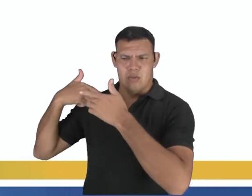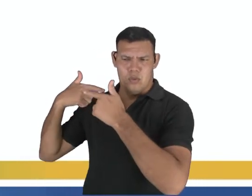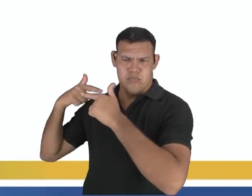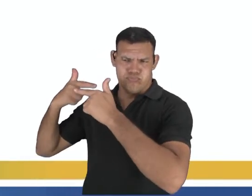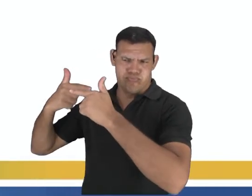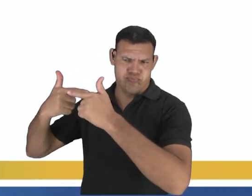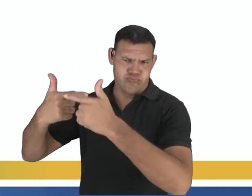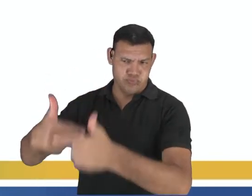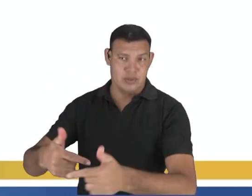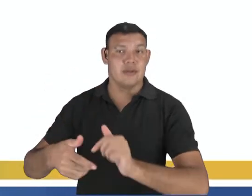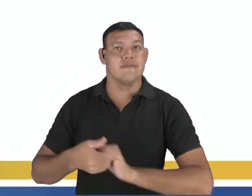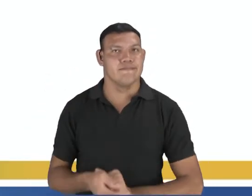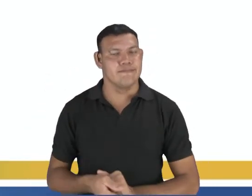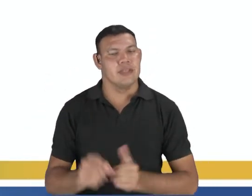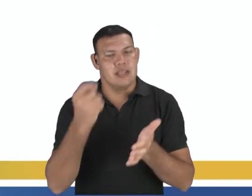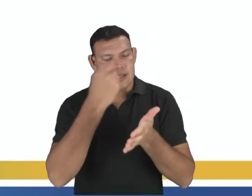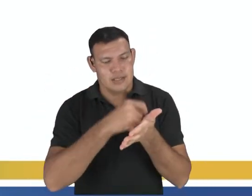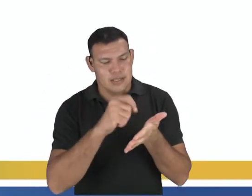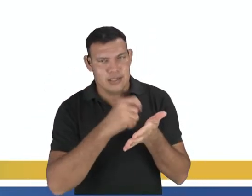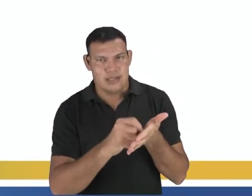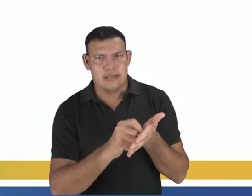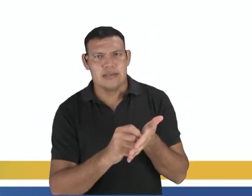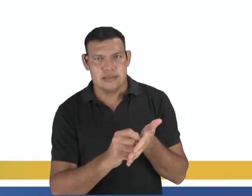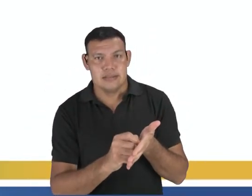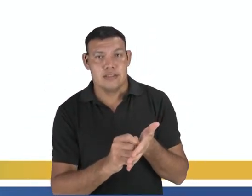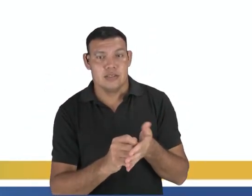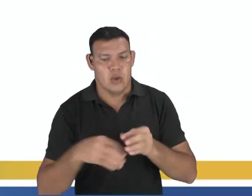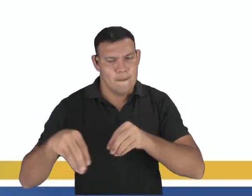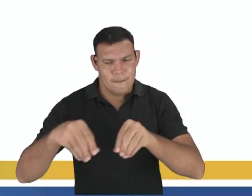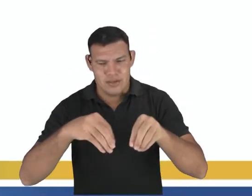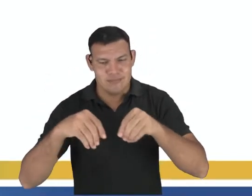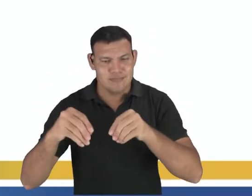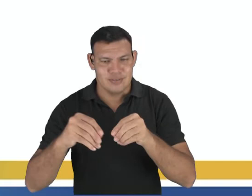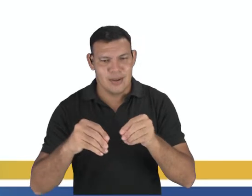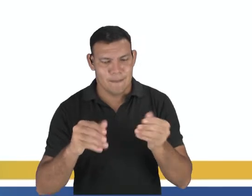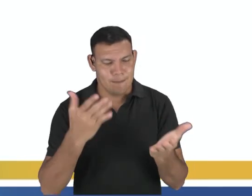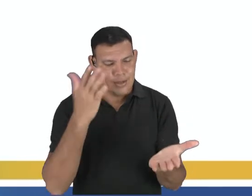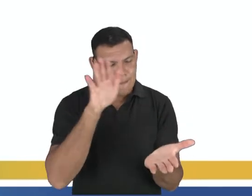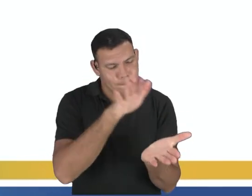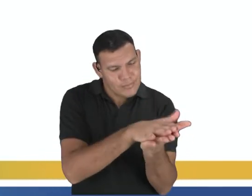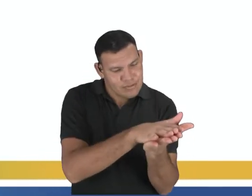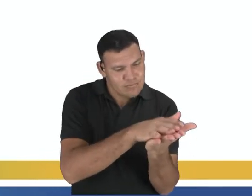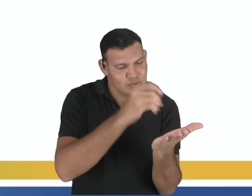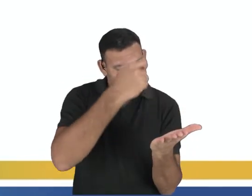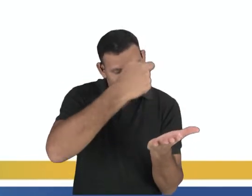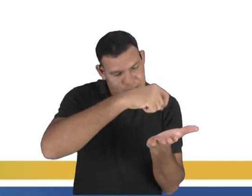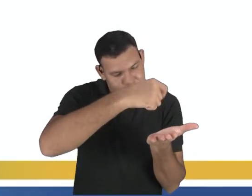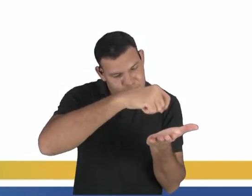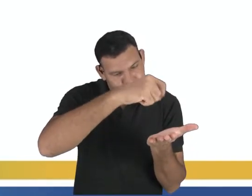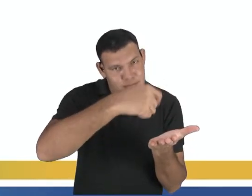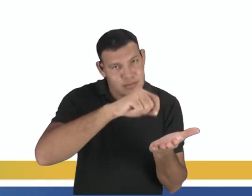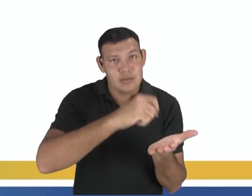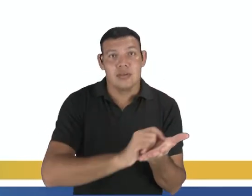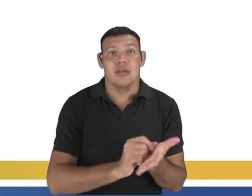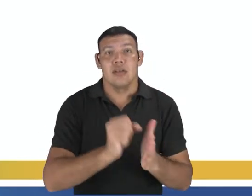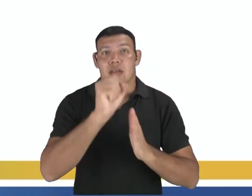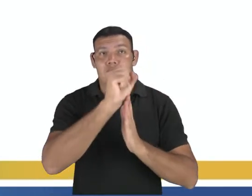essas escritas, essas inscrições que eram em cerâmicas, elas existem mais ou menos desde o século